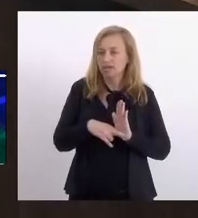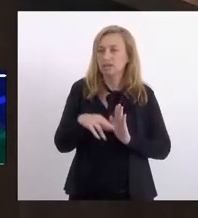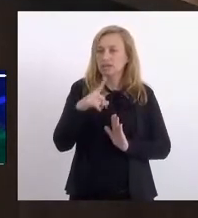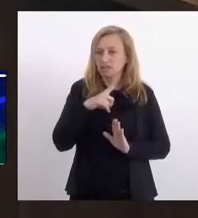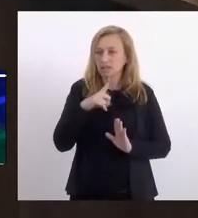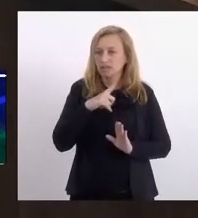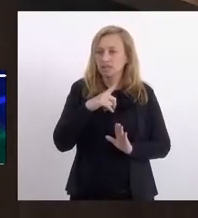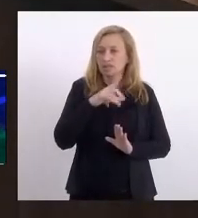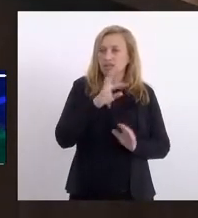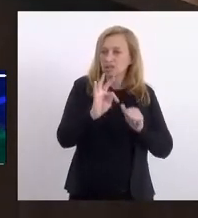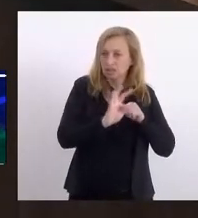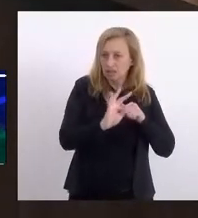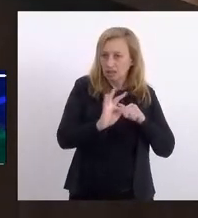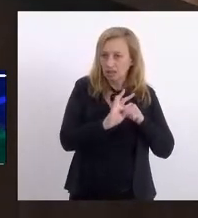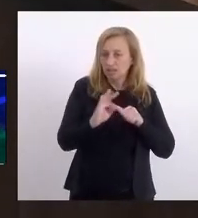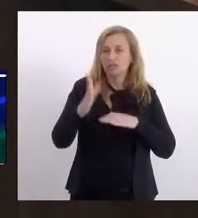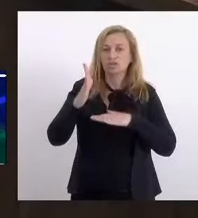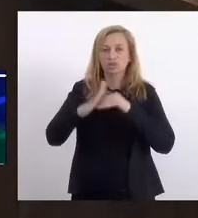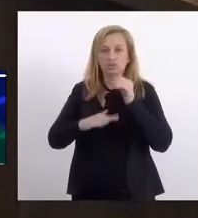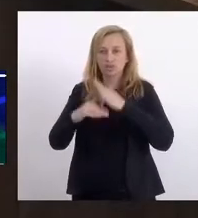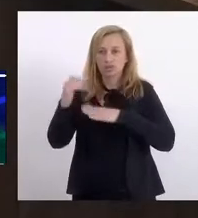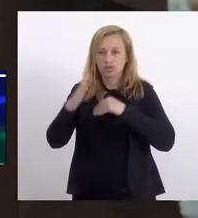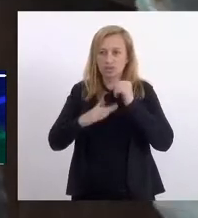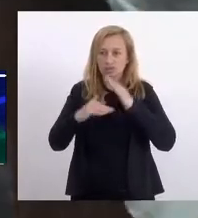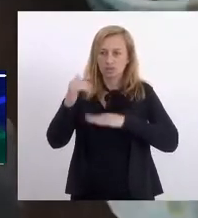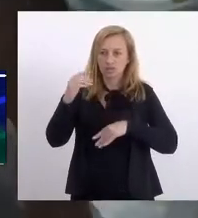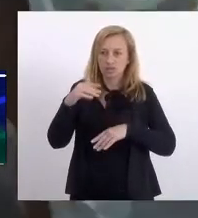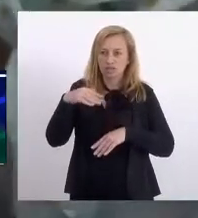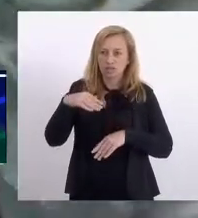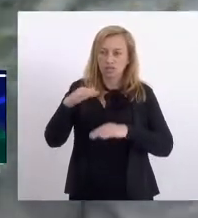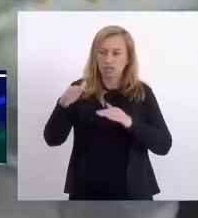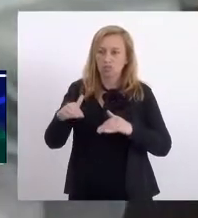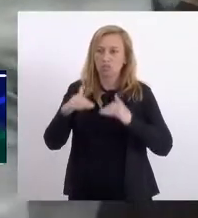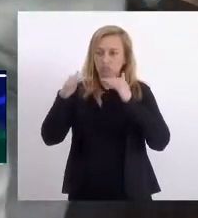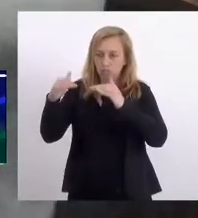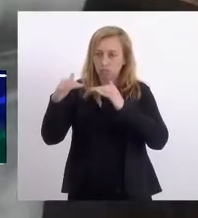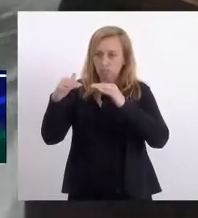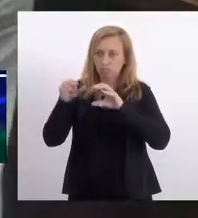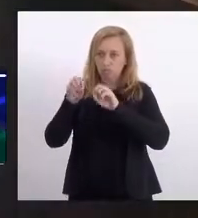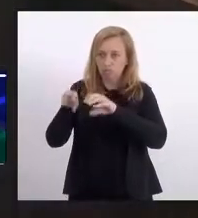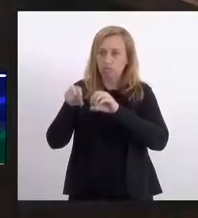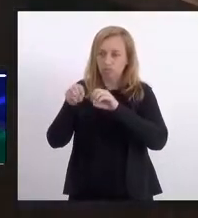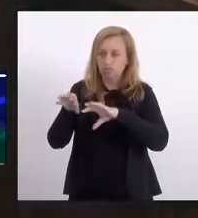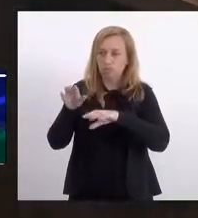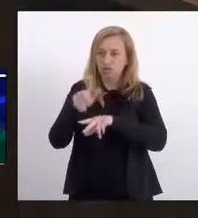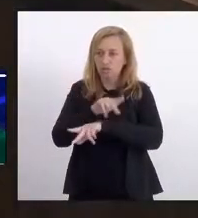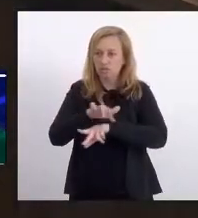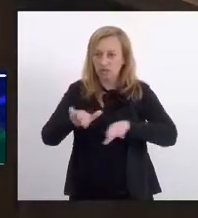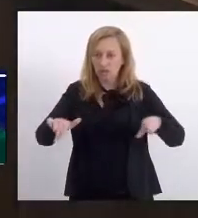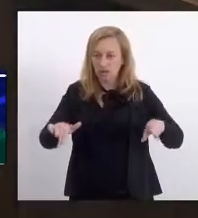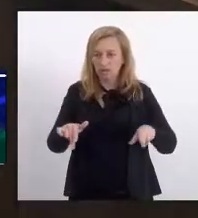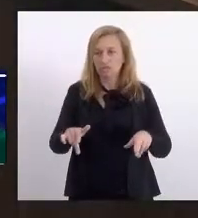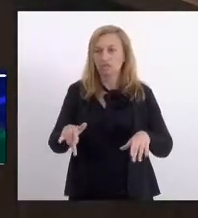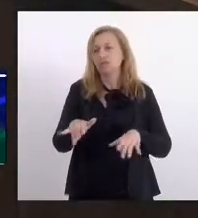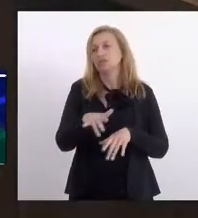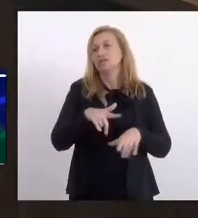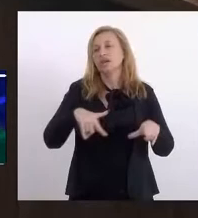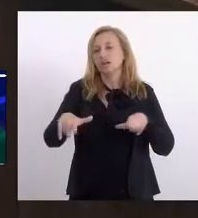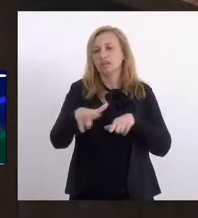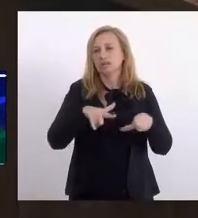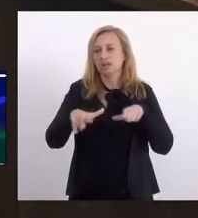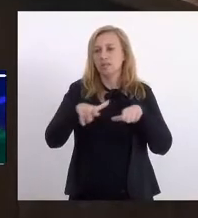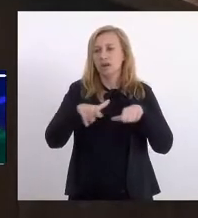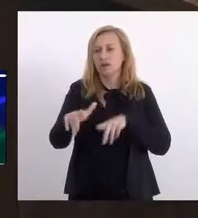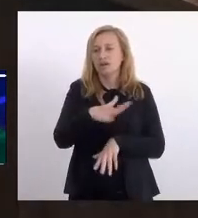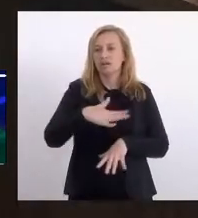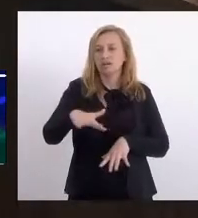entre técnicos e profissionais de nível superior das mais diversas categorias. O que foi dito